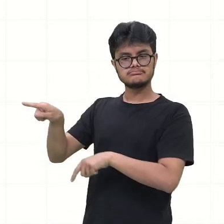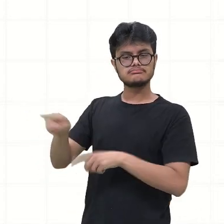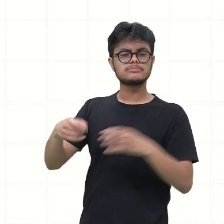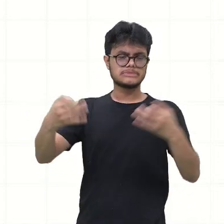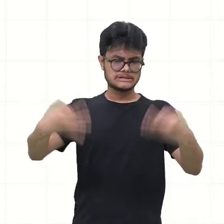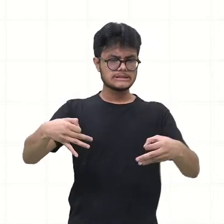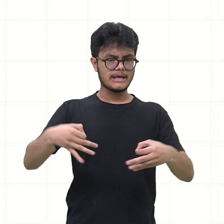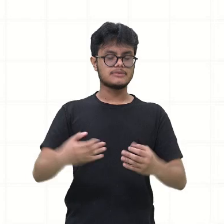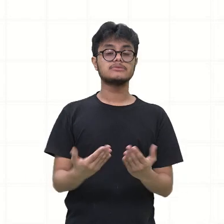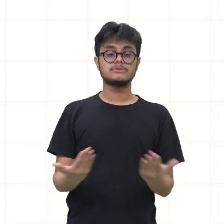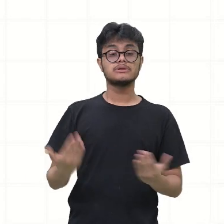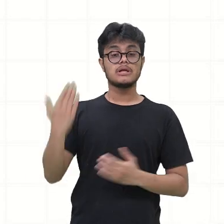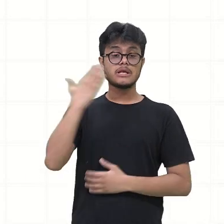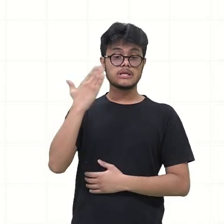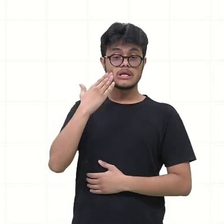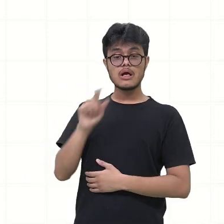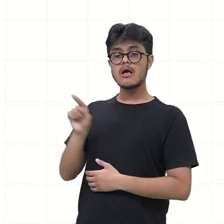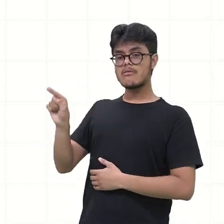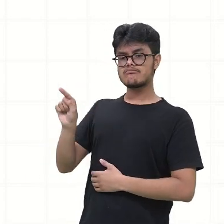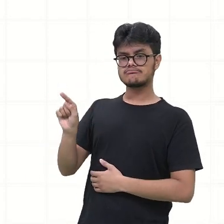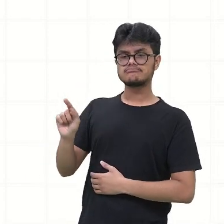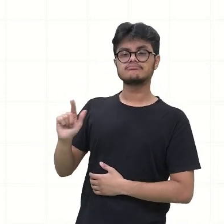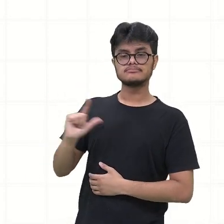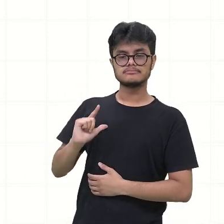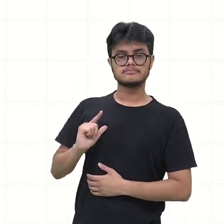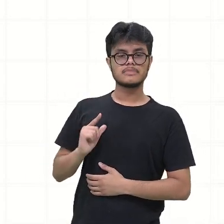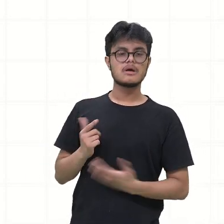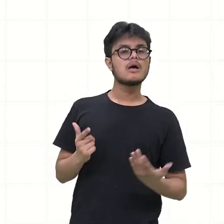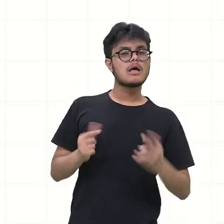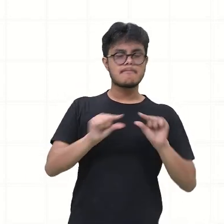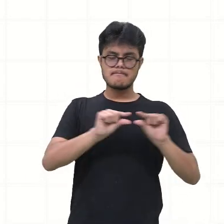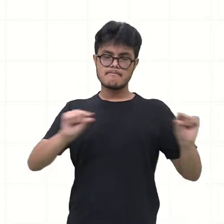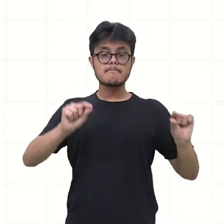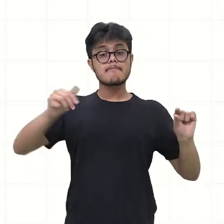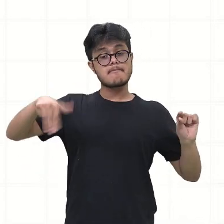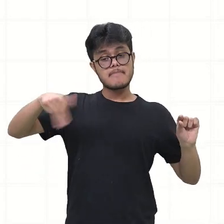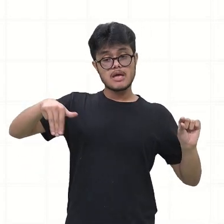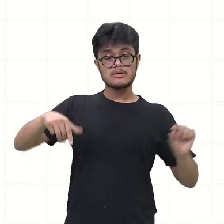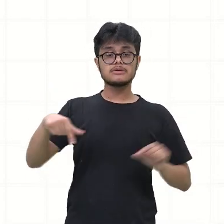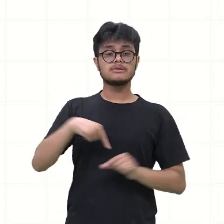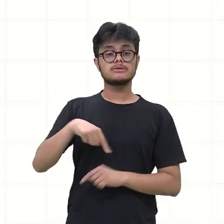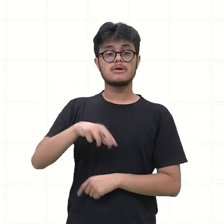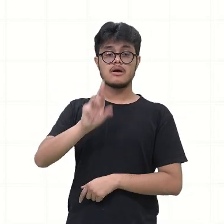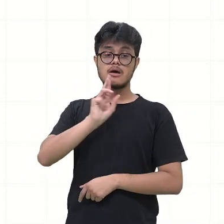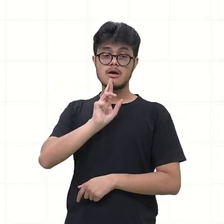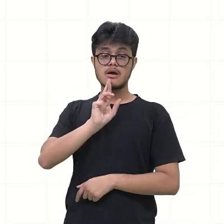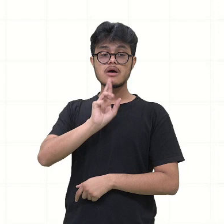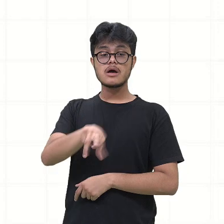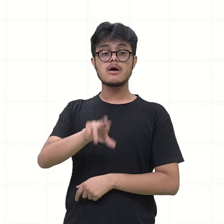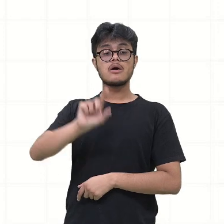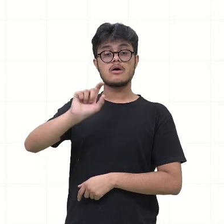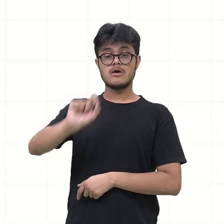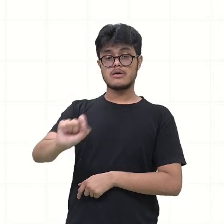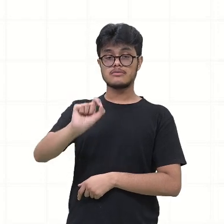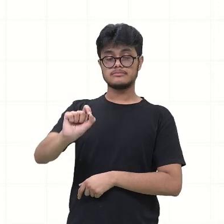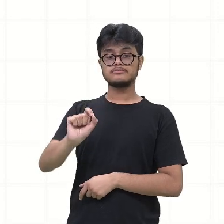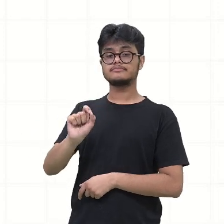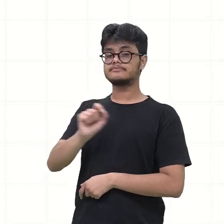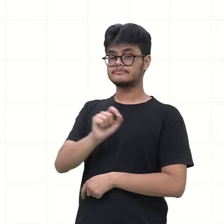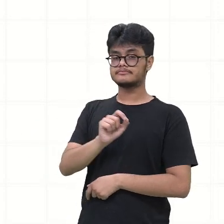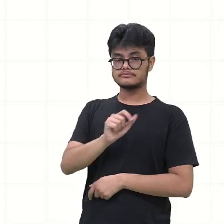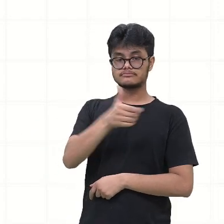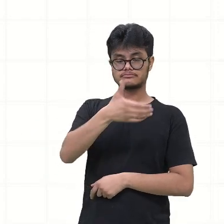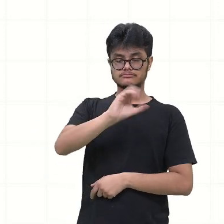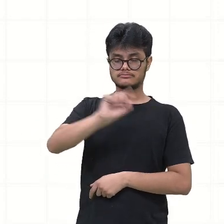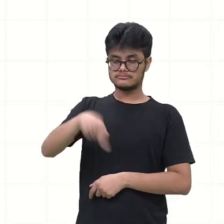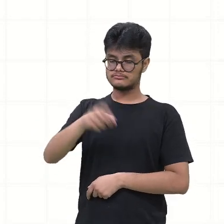metros aqui, né? Lembrando que a unidade de medida é metros, é equivalente a 10,5 metros, que seria a